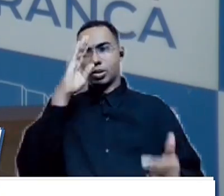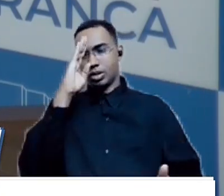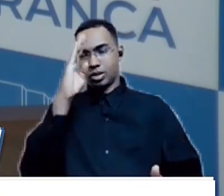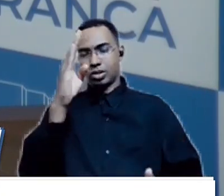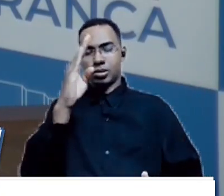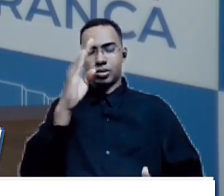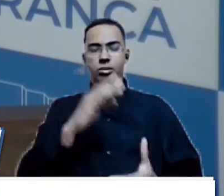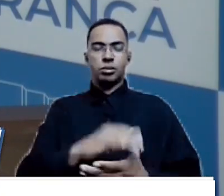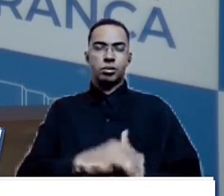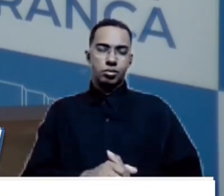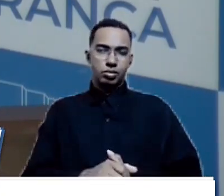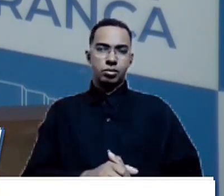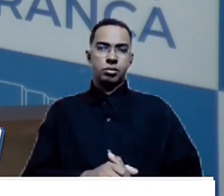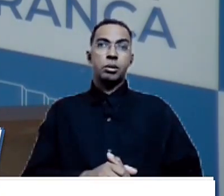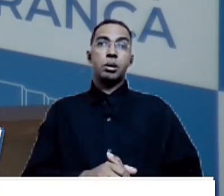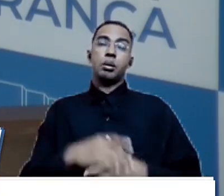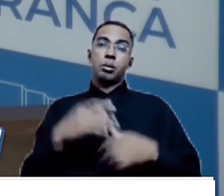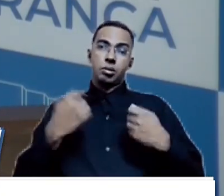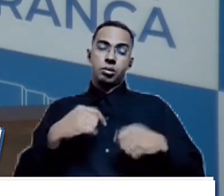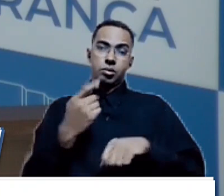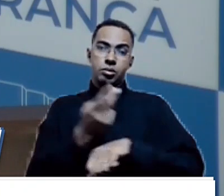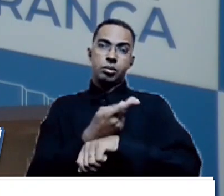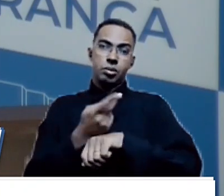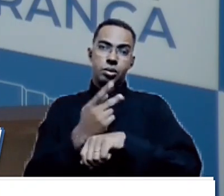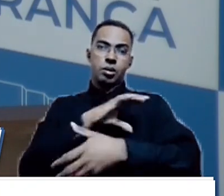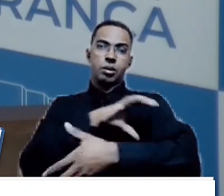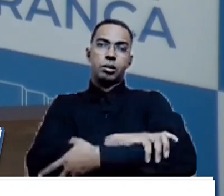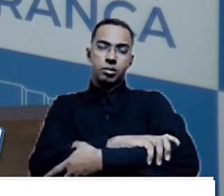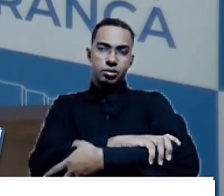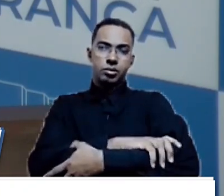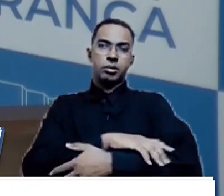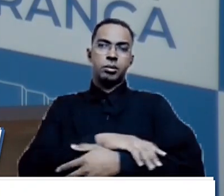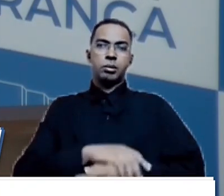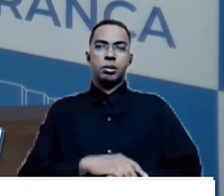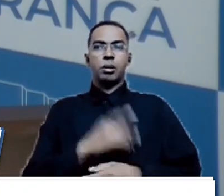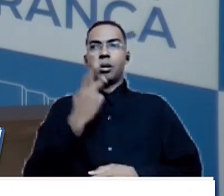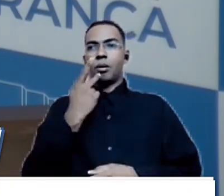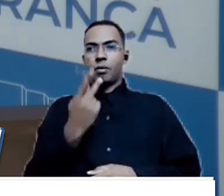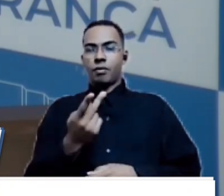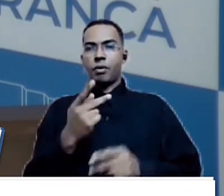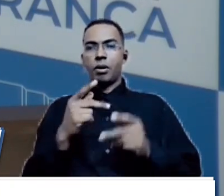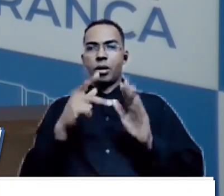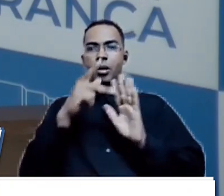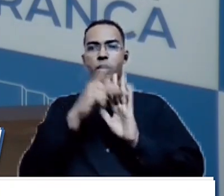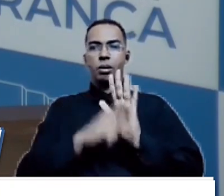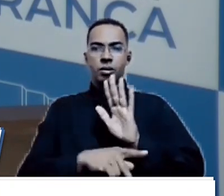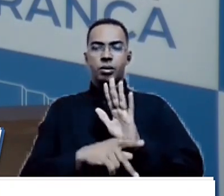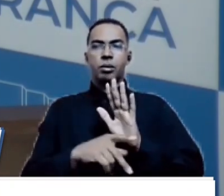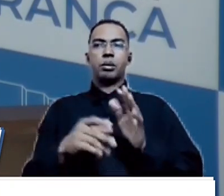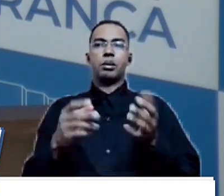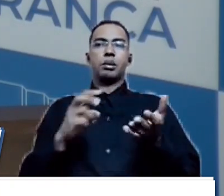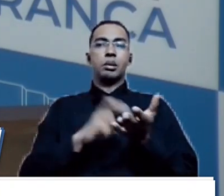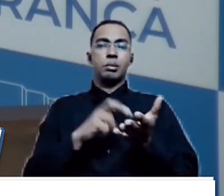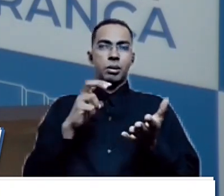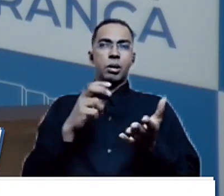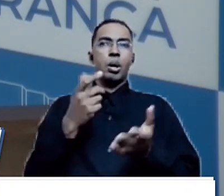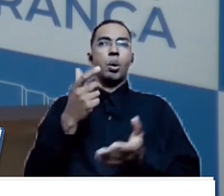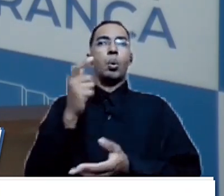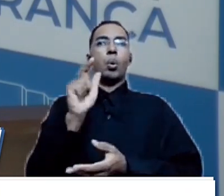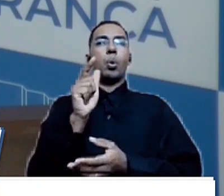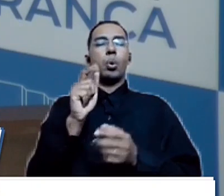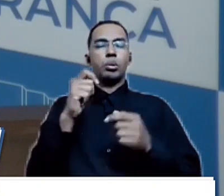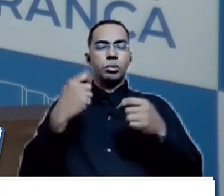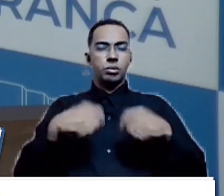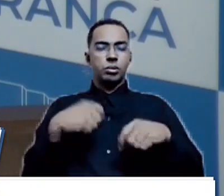então precisa de buscar a parcerias falei do projeto anti enchente de manhã que é outra coisa que precisa